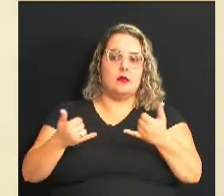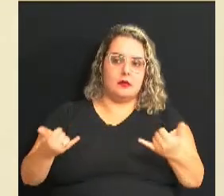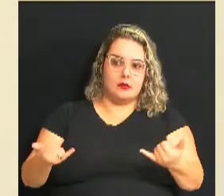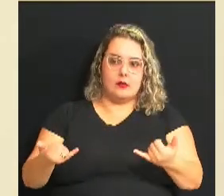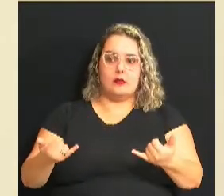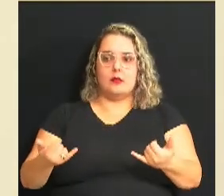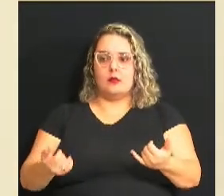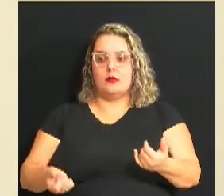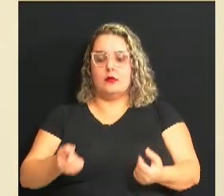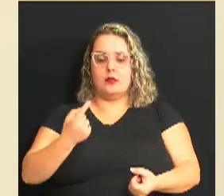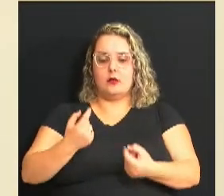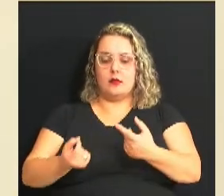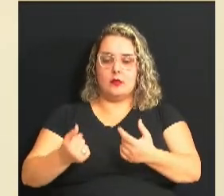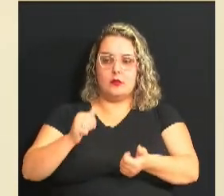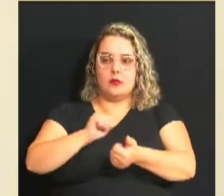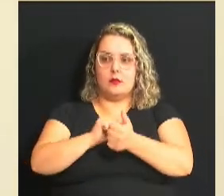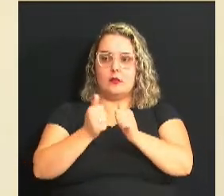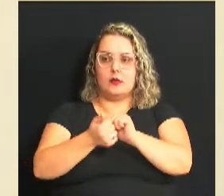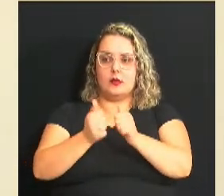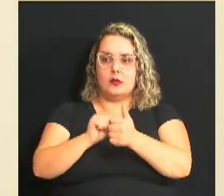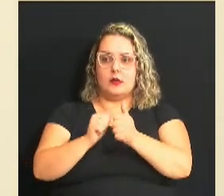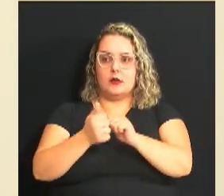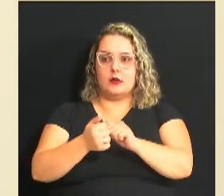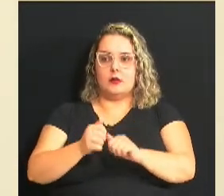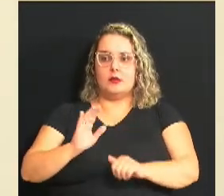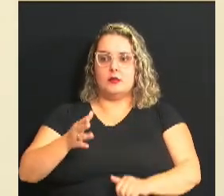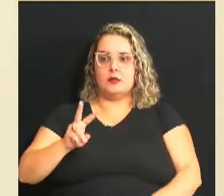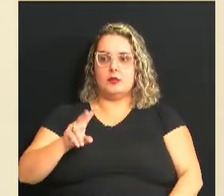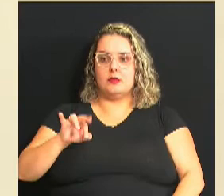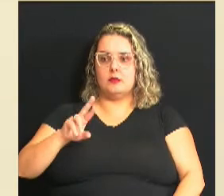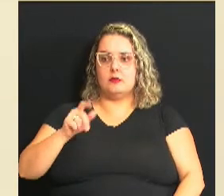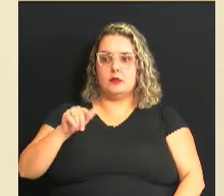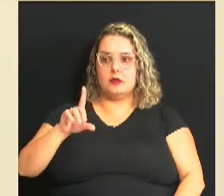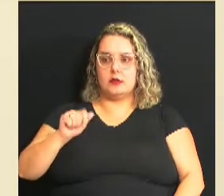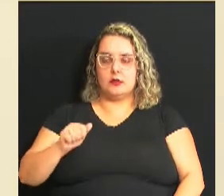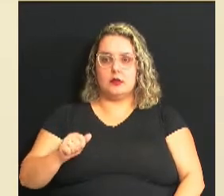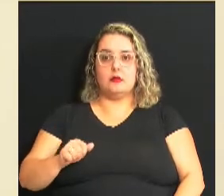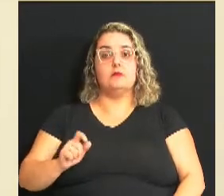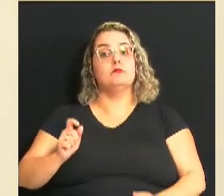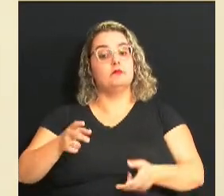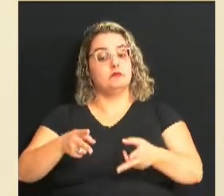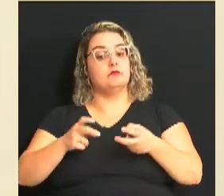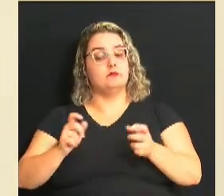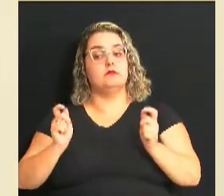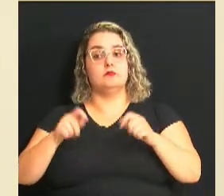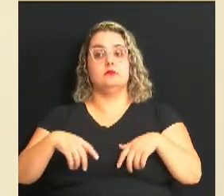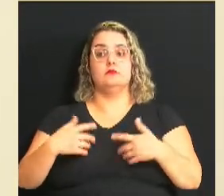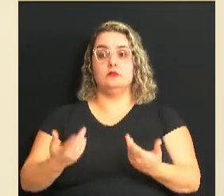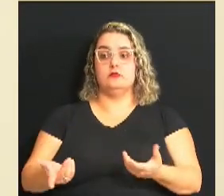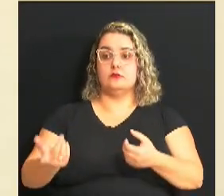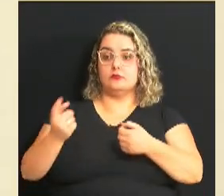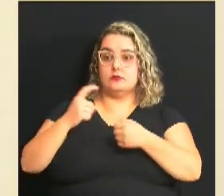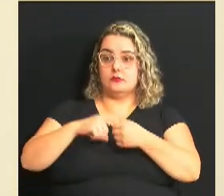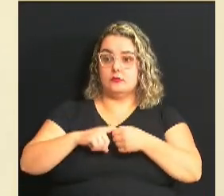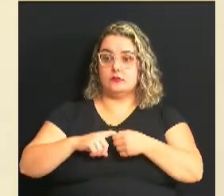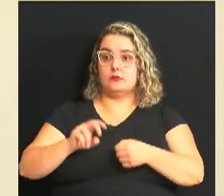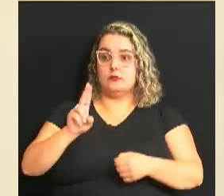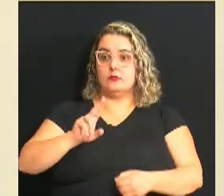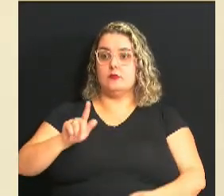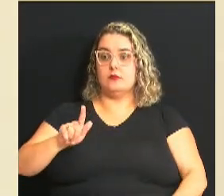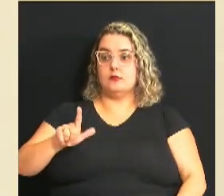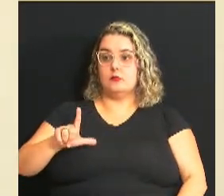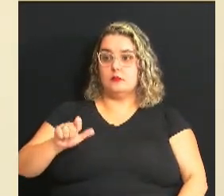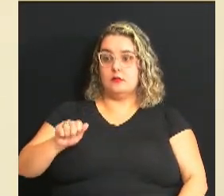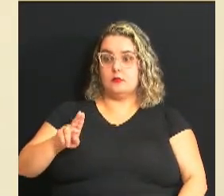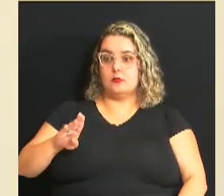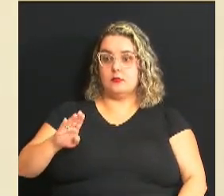algumas remodelações, mas já na virada a gente percebeu a possibilidade, que foi quando a gente voltou a ocupar a Sala Glauber Rocha,